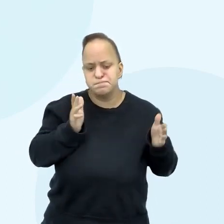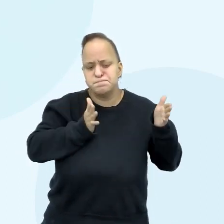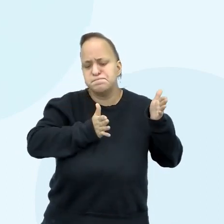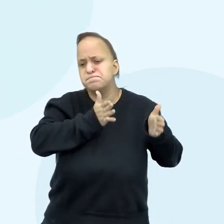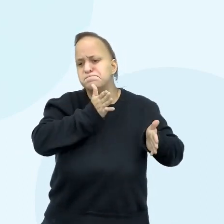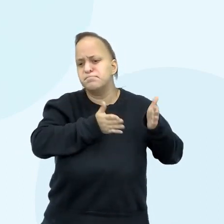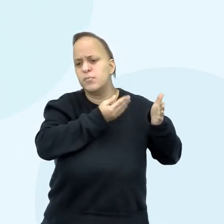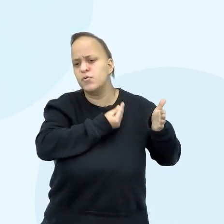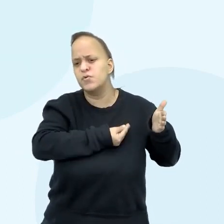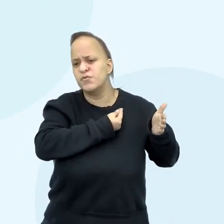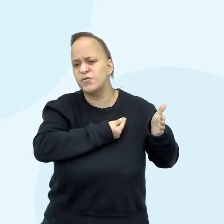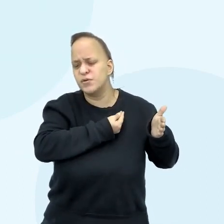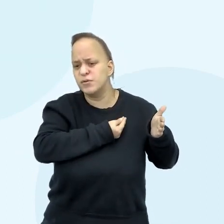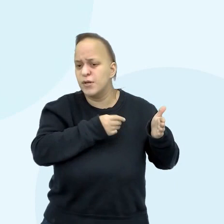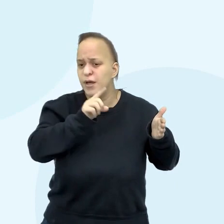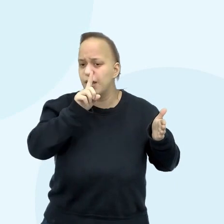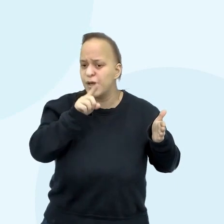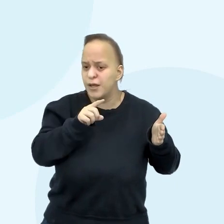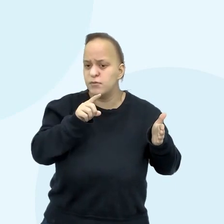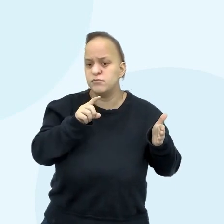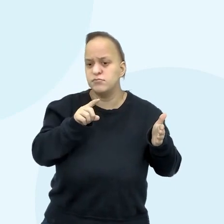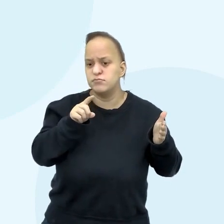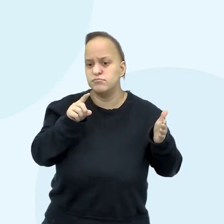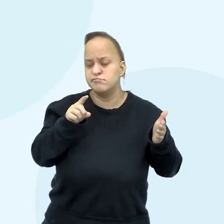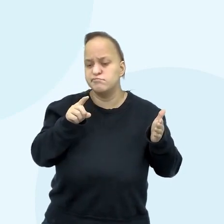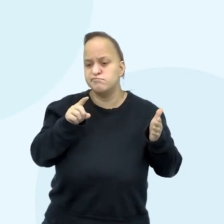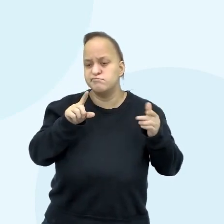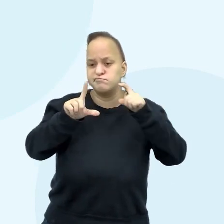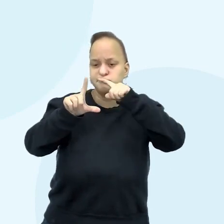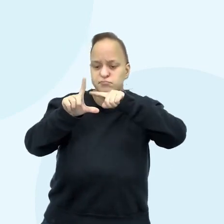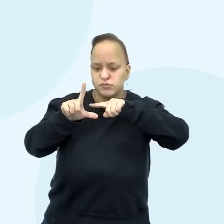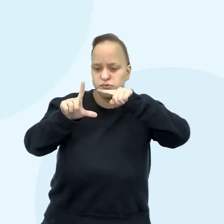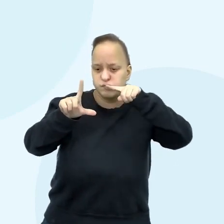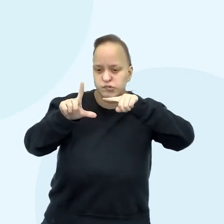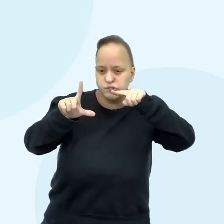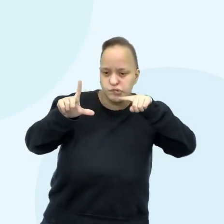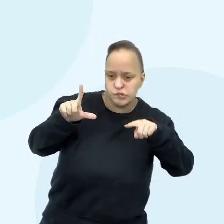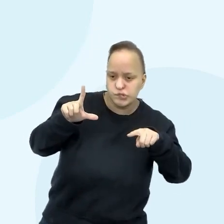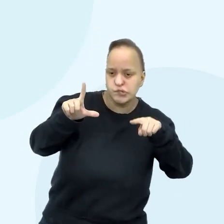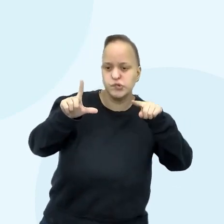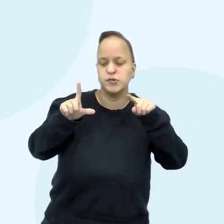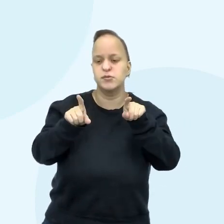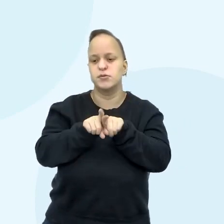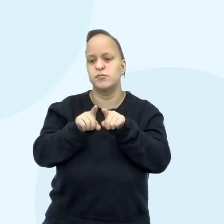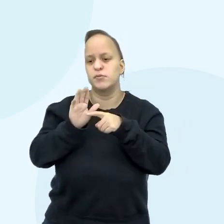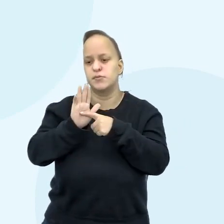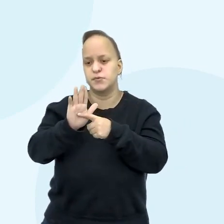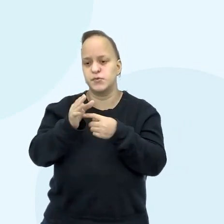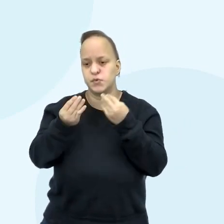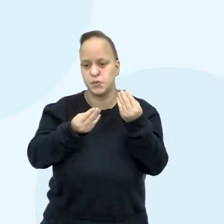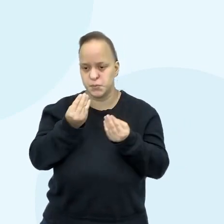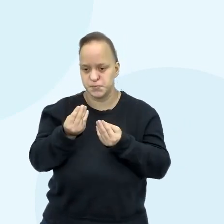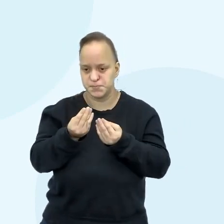está relacionado à taxa de decaimento de determinada amostra,